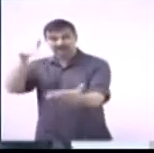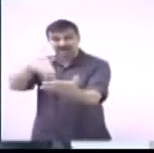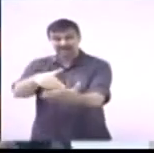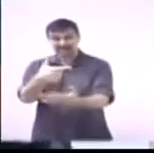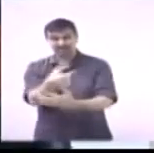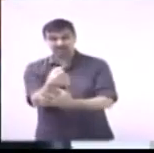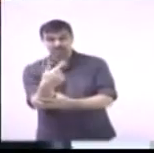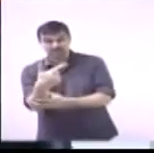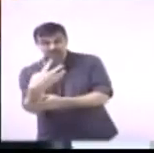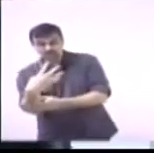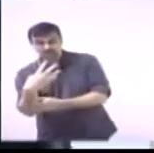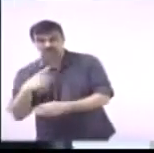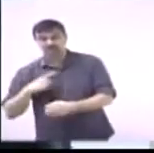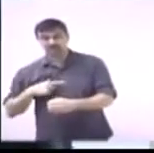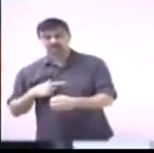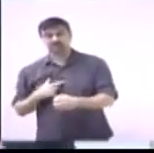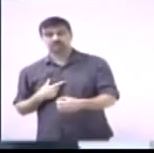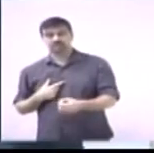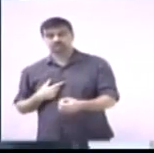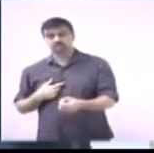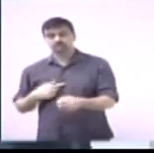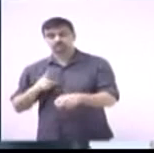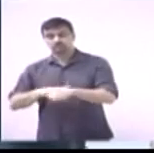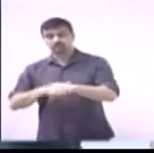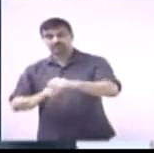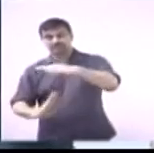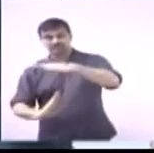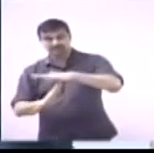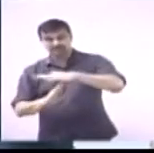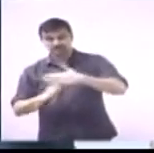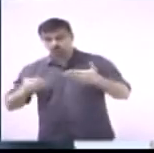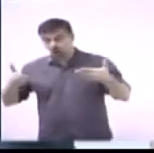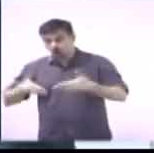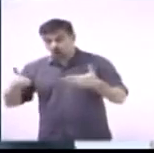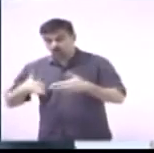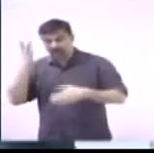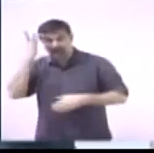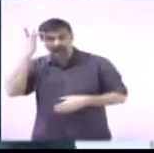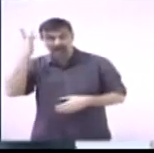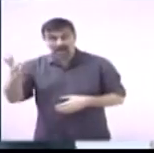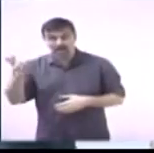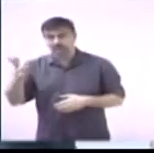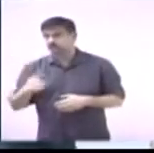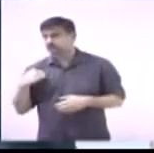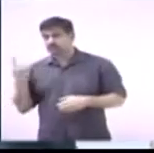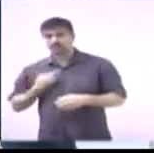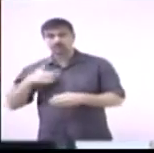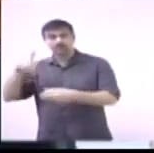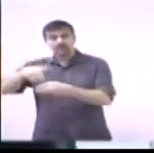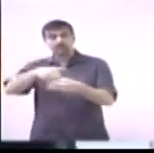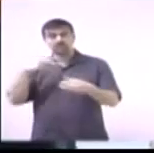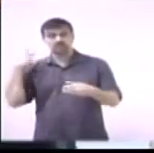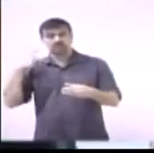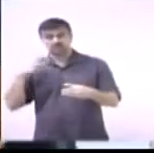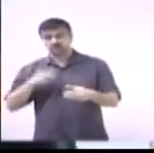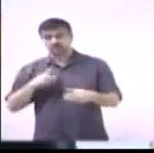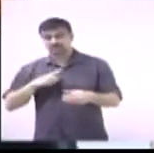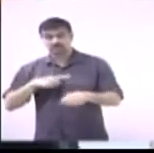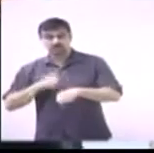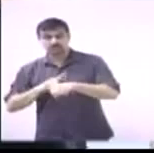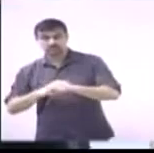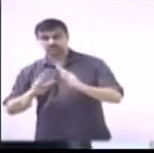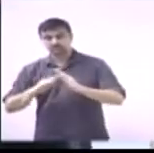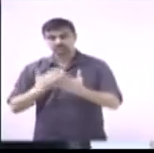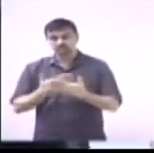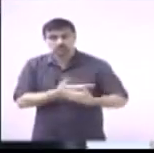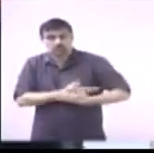2024. Ele tem um prazo, segundo a companheira Ângela, até hoje, então, até amanhã, né, para ser aprovado. Trata de creche,